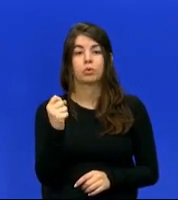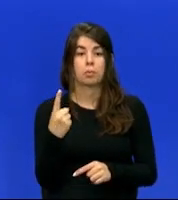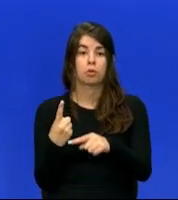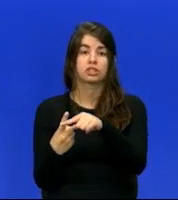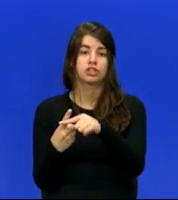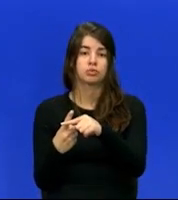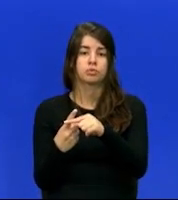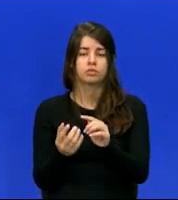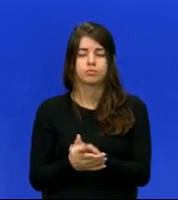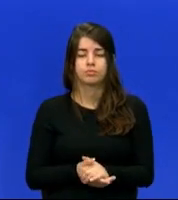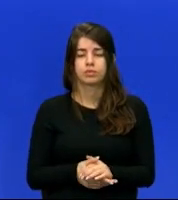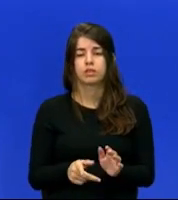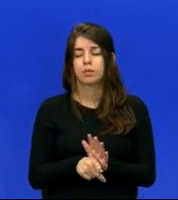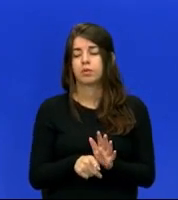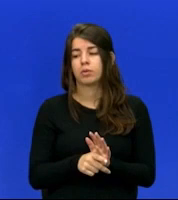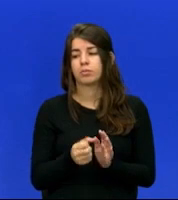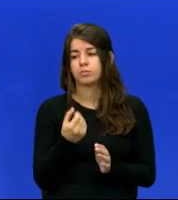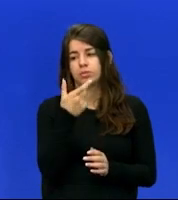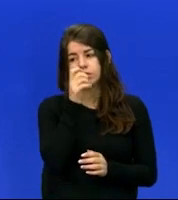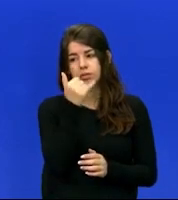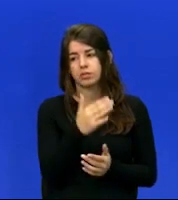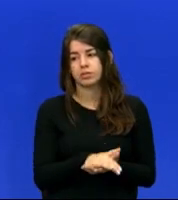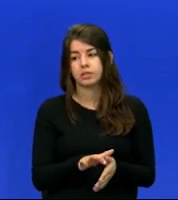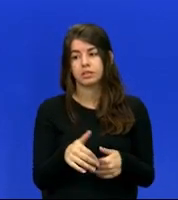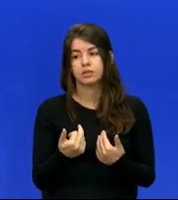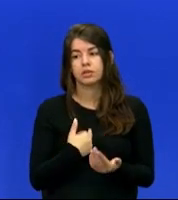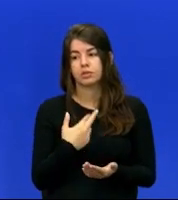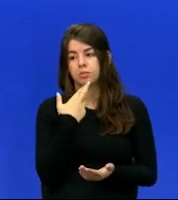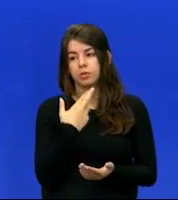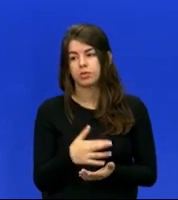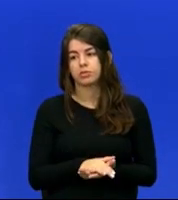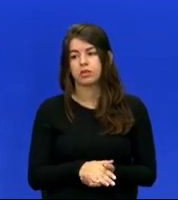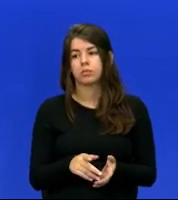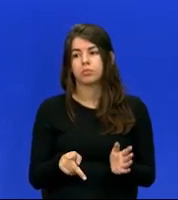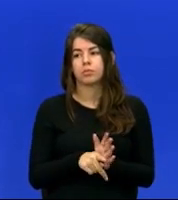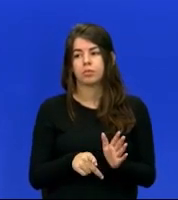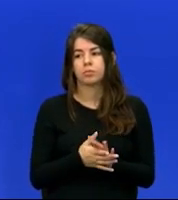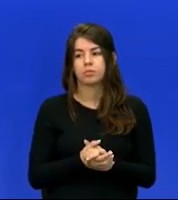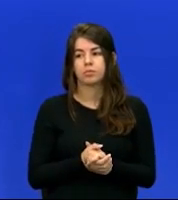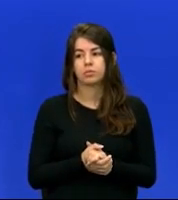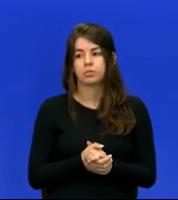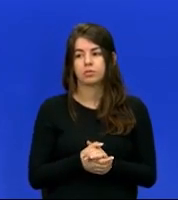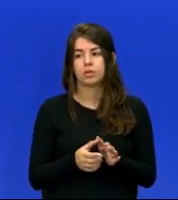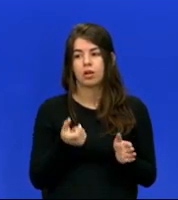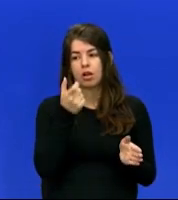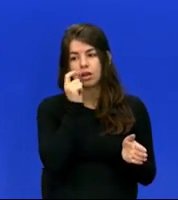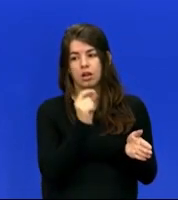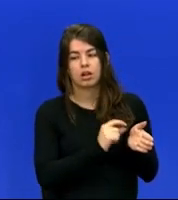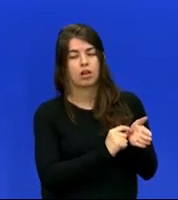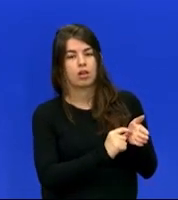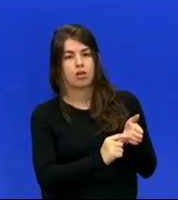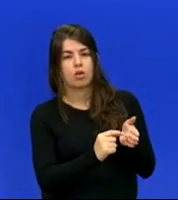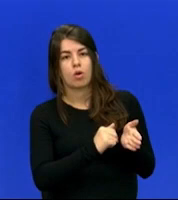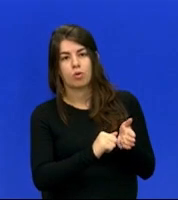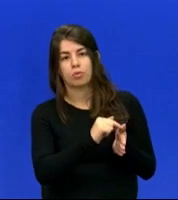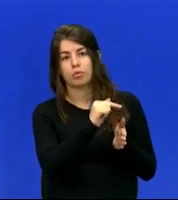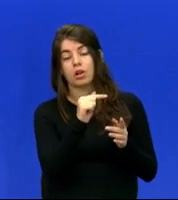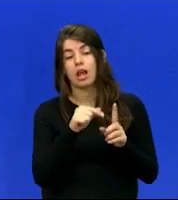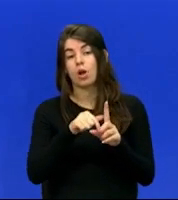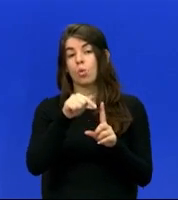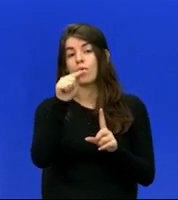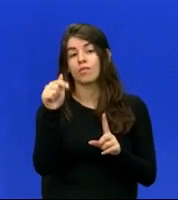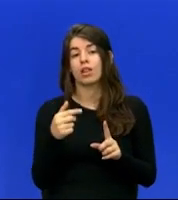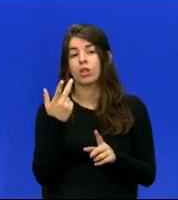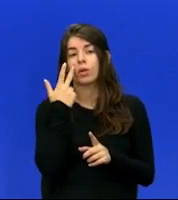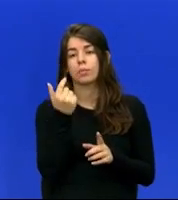positivo, que é 1,08. Sendo assim, o correspondente na minha curva normal, na minha